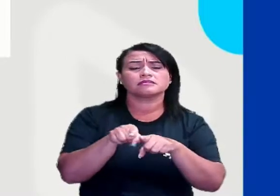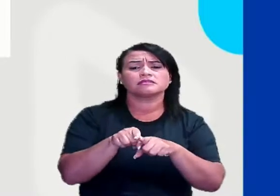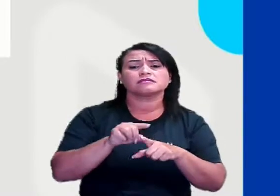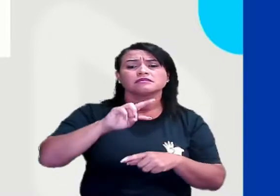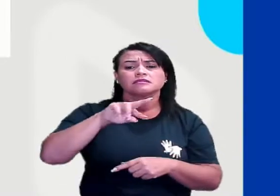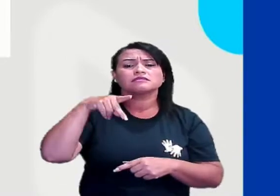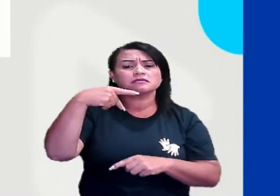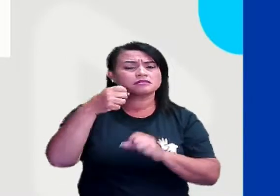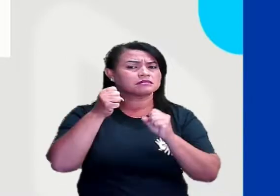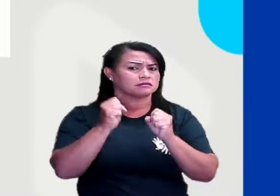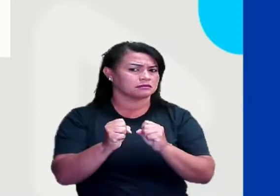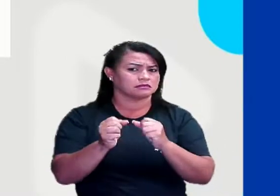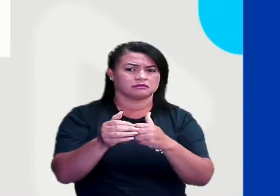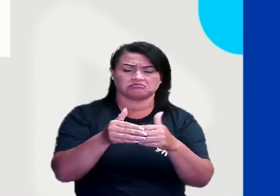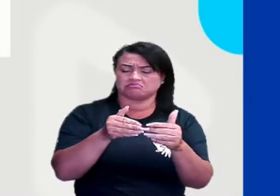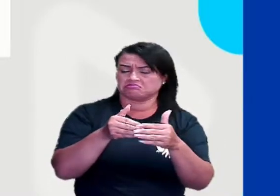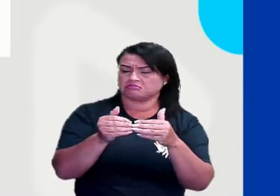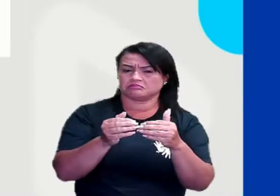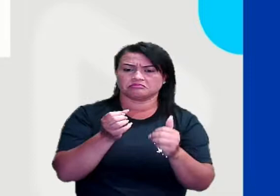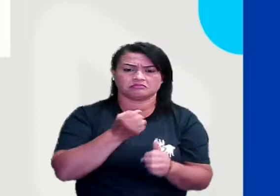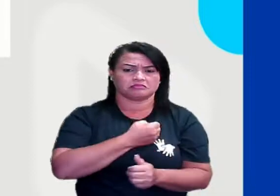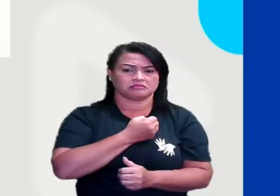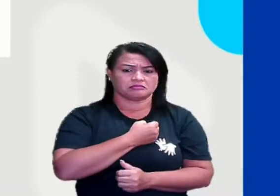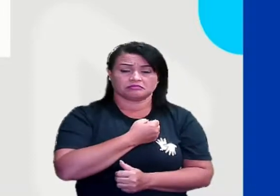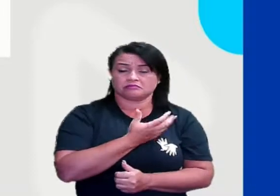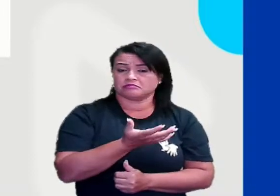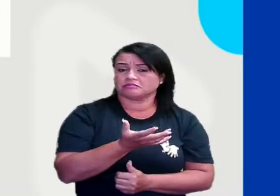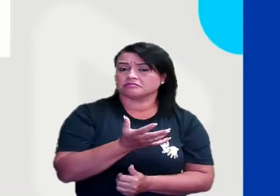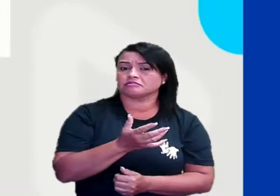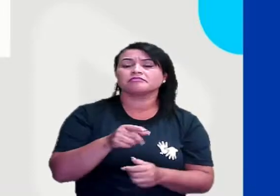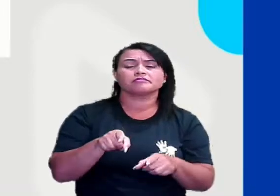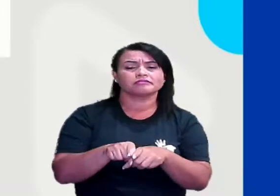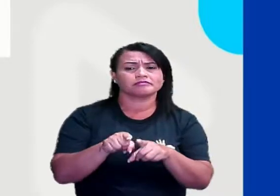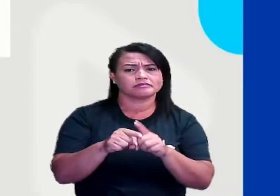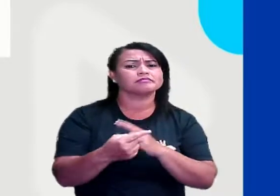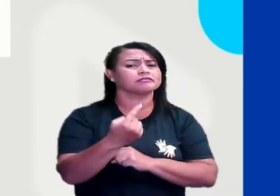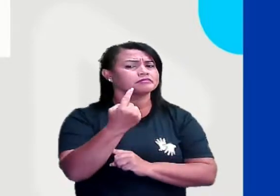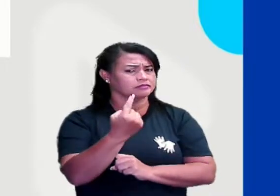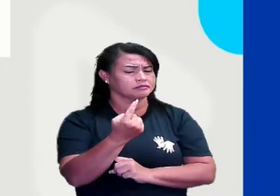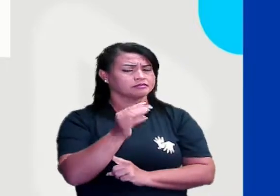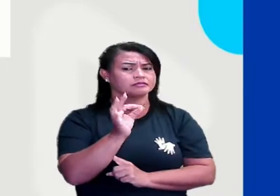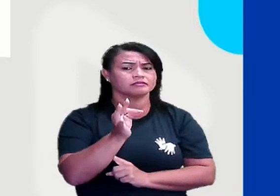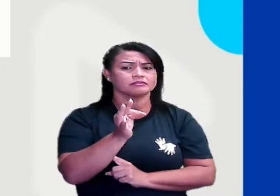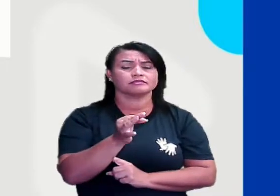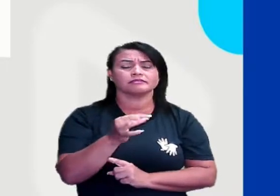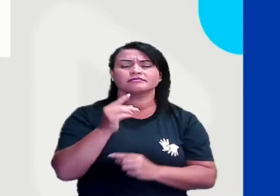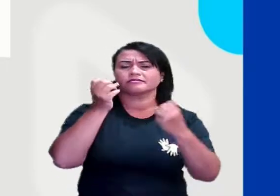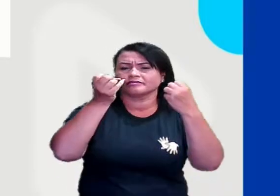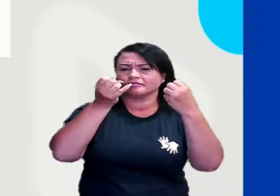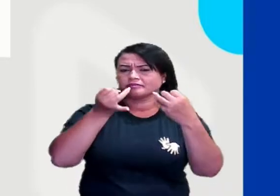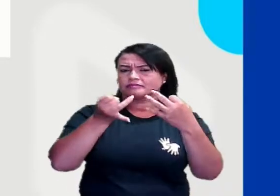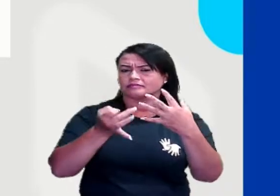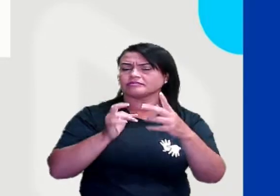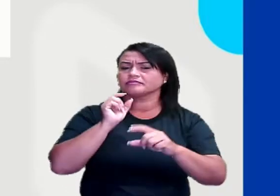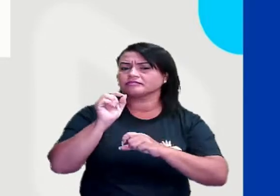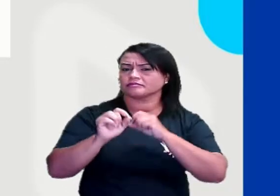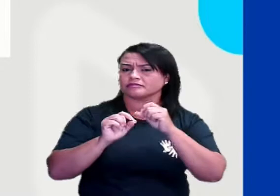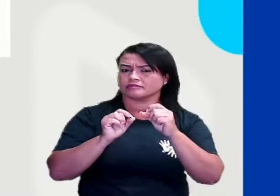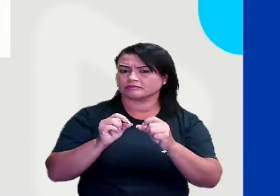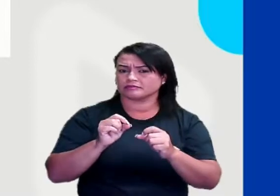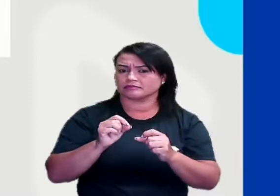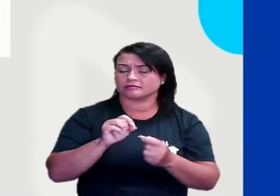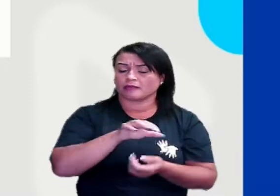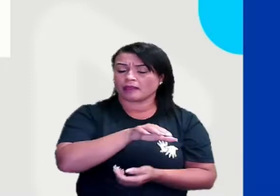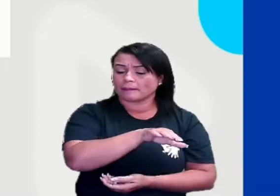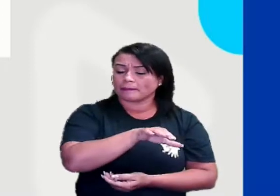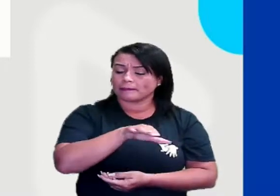ser qualquer número, não é isso? Inclusive o número 1. Vê só, eu tinha explicado para vocês o seguinte, a minha